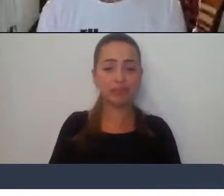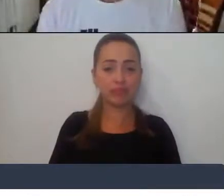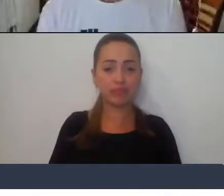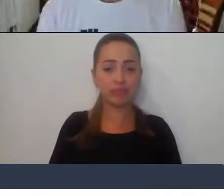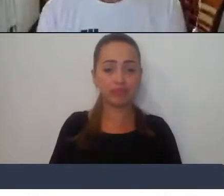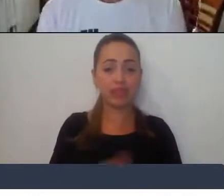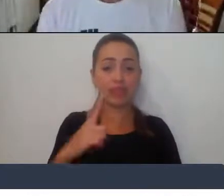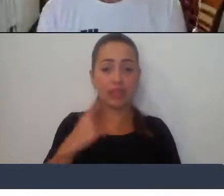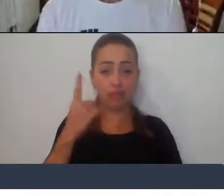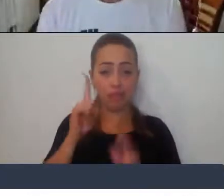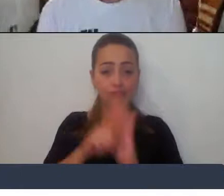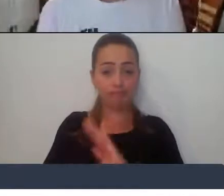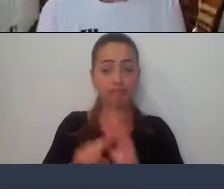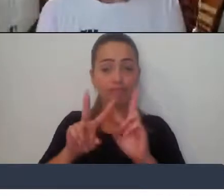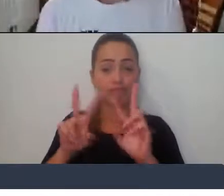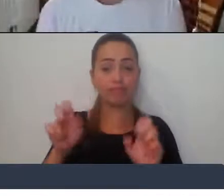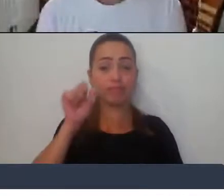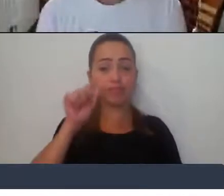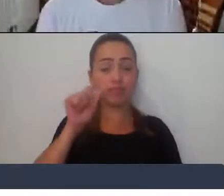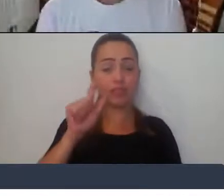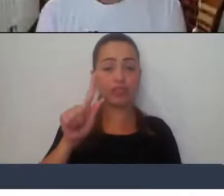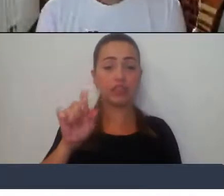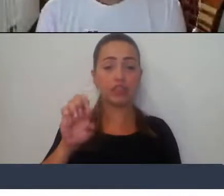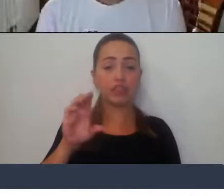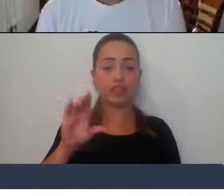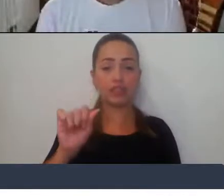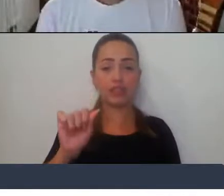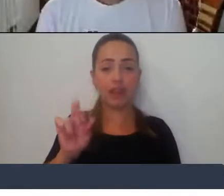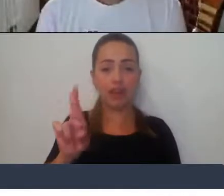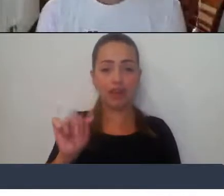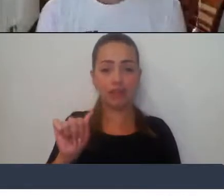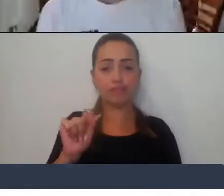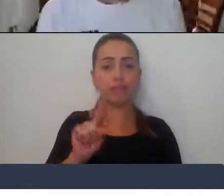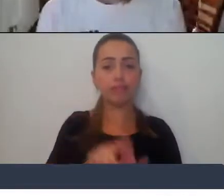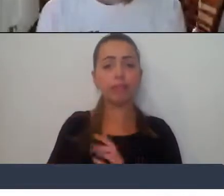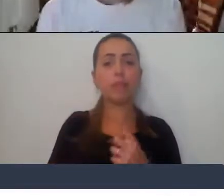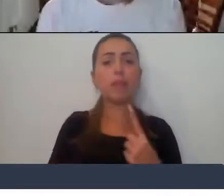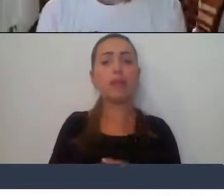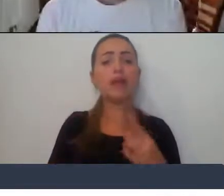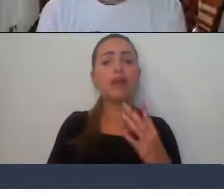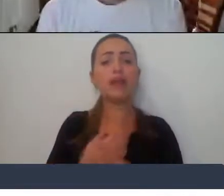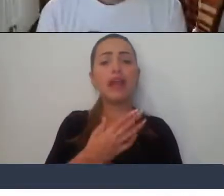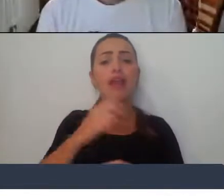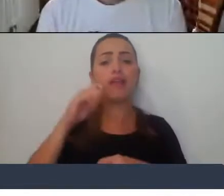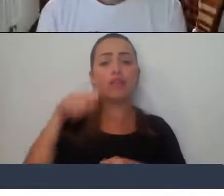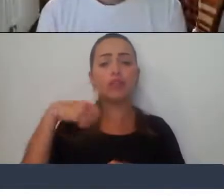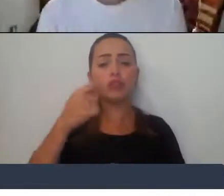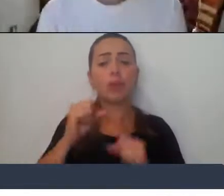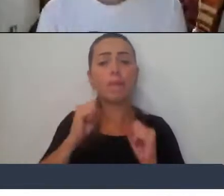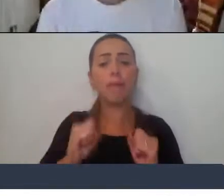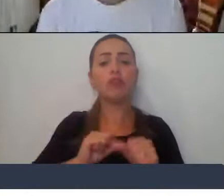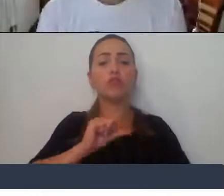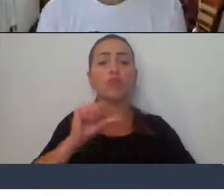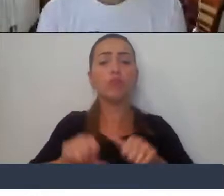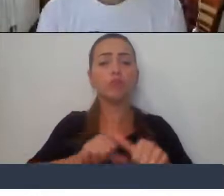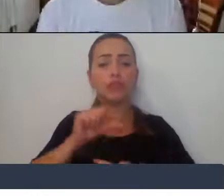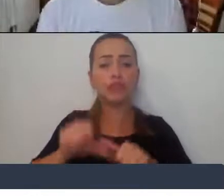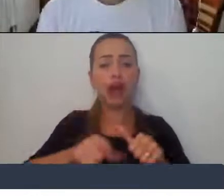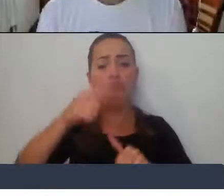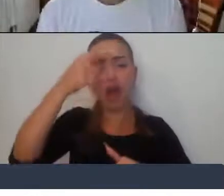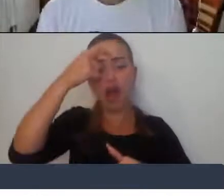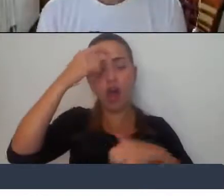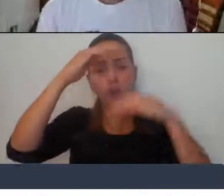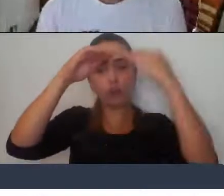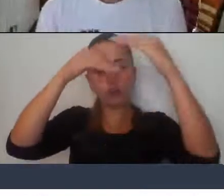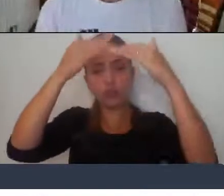Temos uma questão da Gessiara. Por que produzir vídeos pode modificar a construção do pensamento matemático do